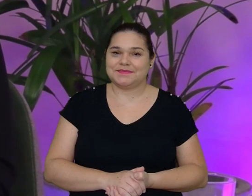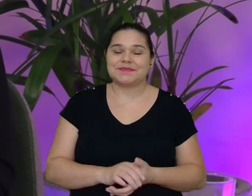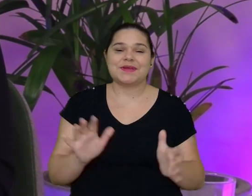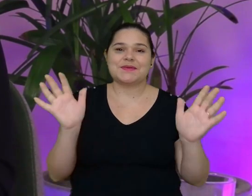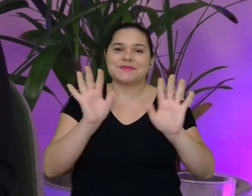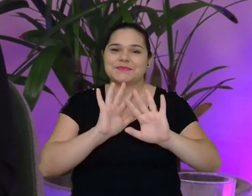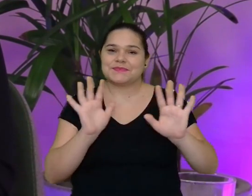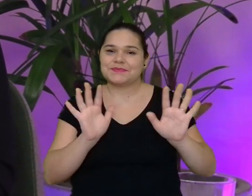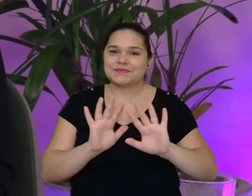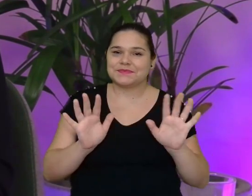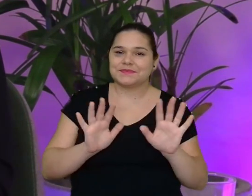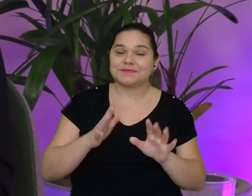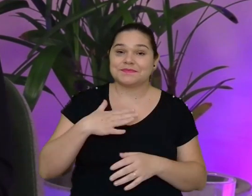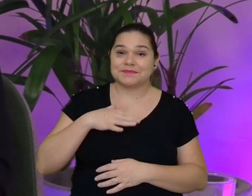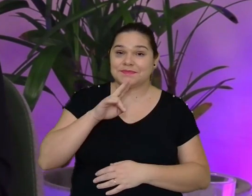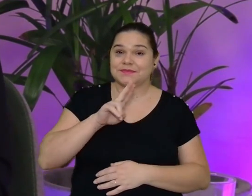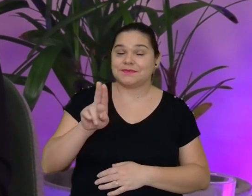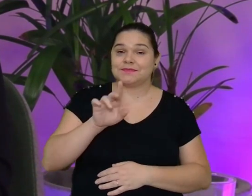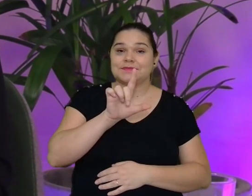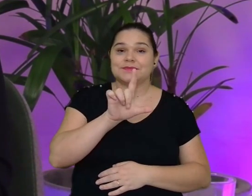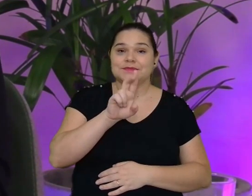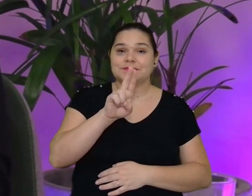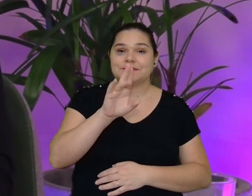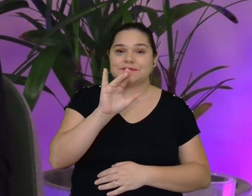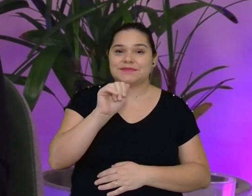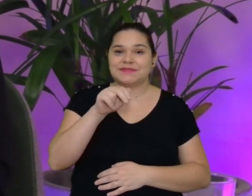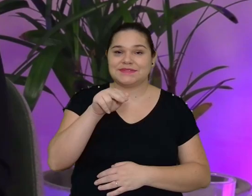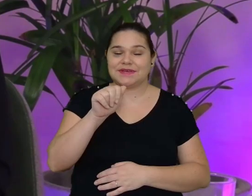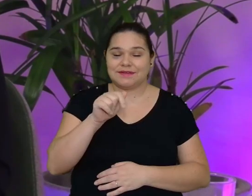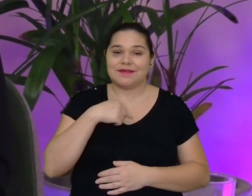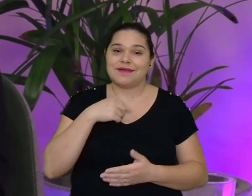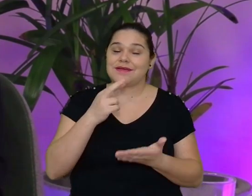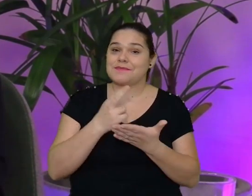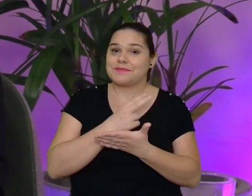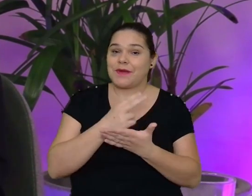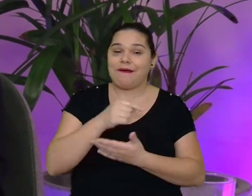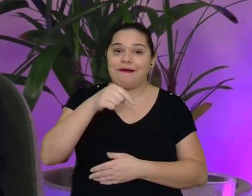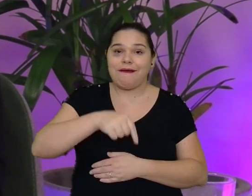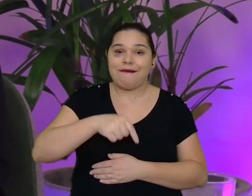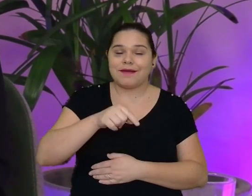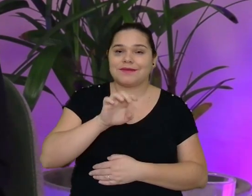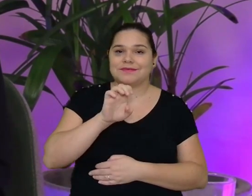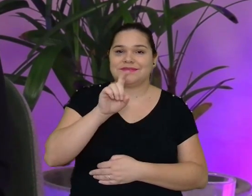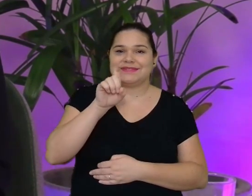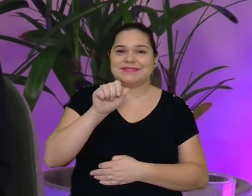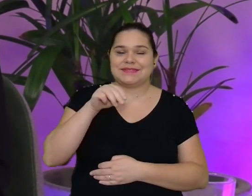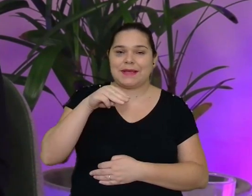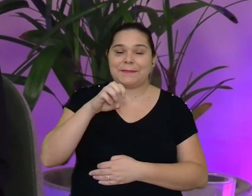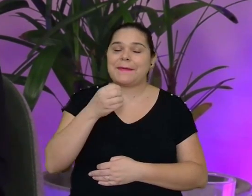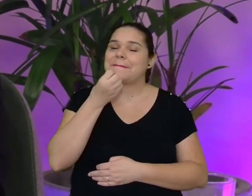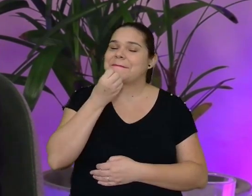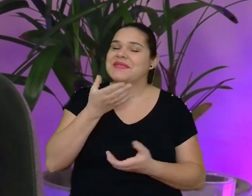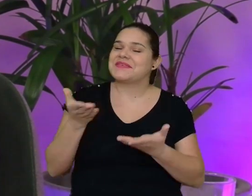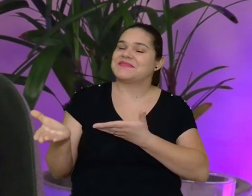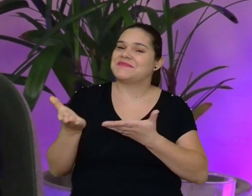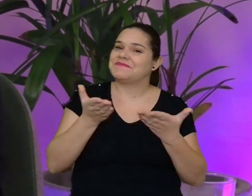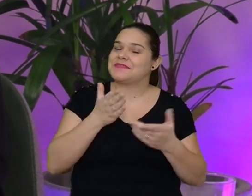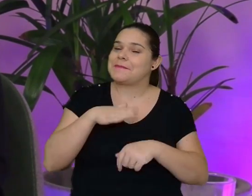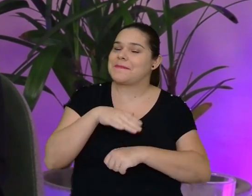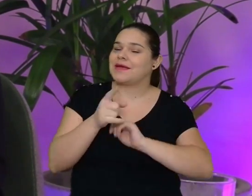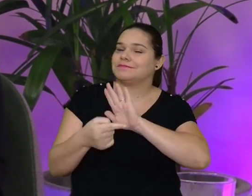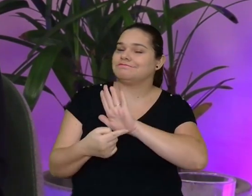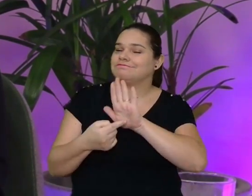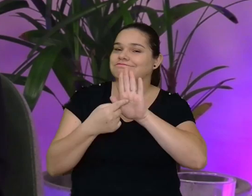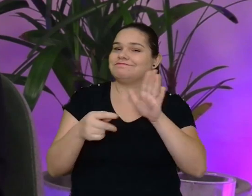Eu sou a Luciana Lima, repórter de carreira aqui da Exame. Sejam bem-vindos a mais um painel do Agora Que São Elas, uma parceria entre a Exame e o